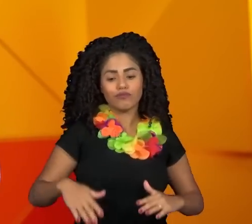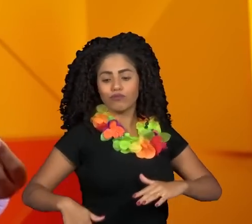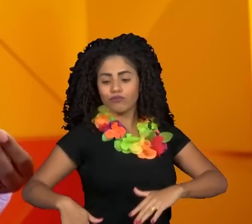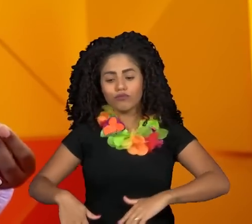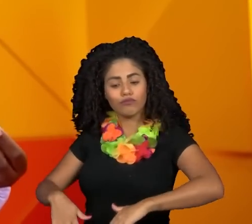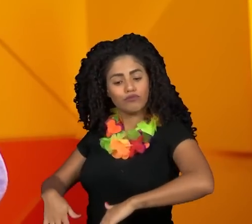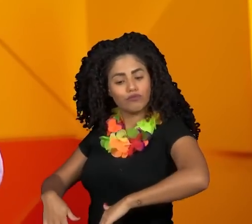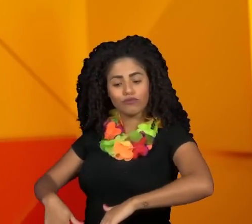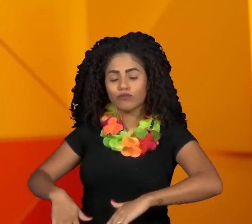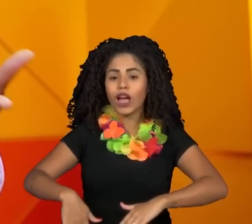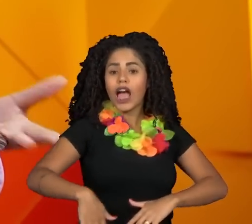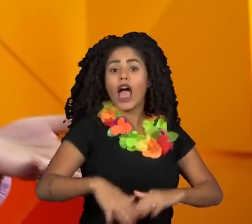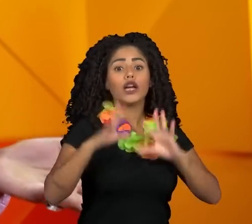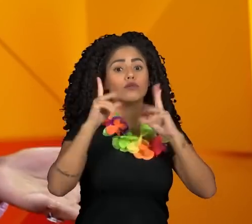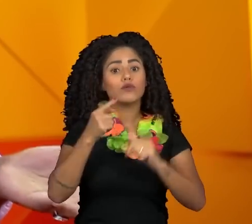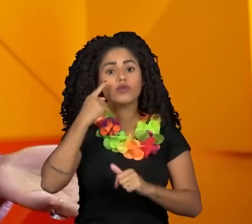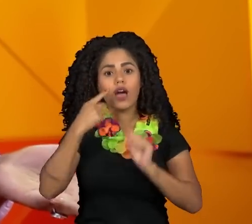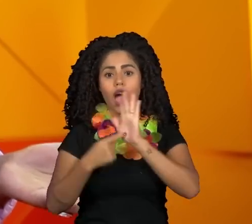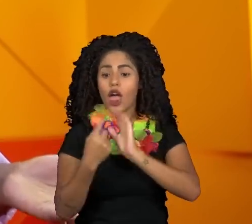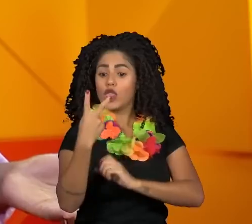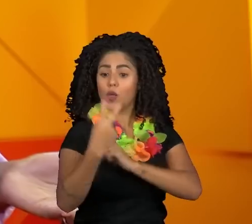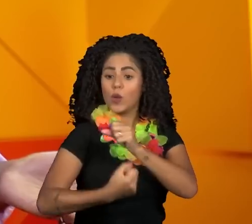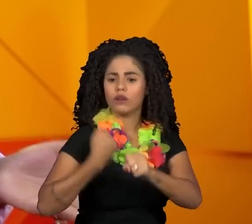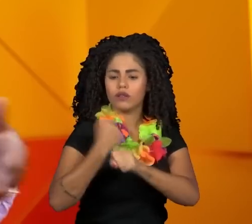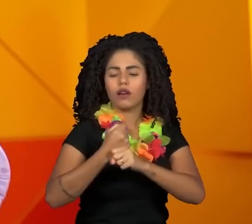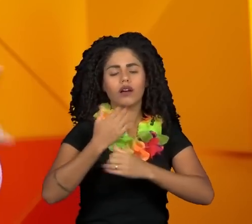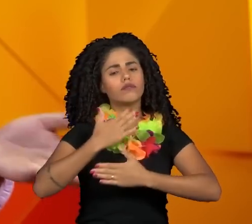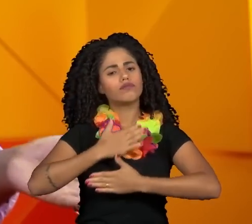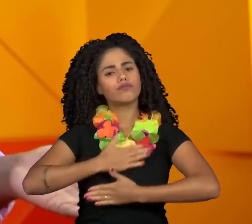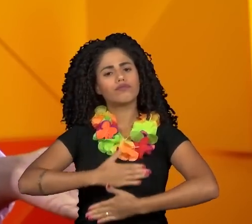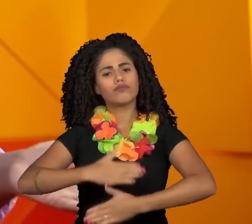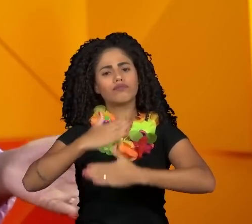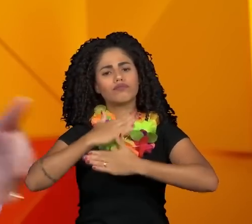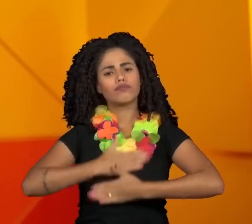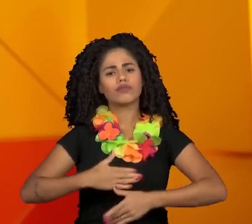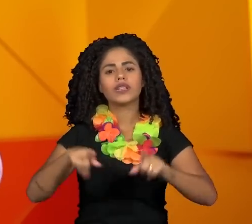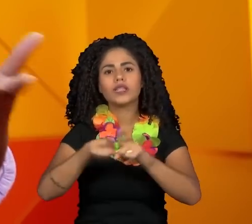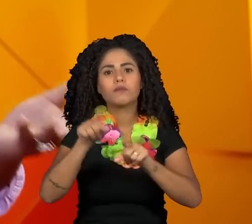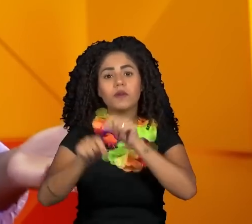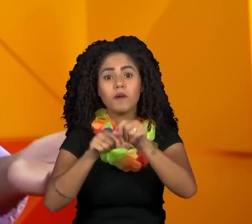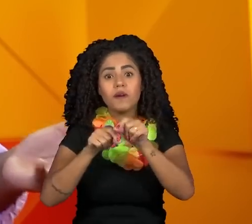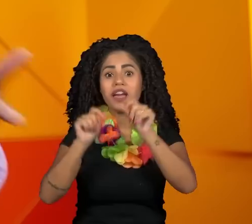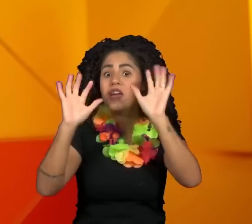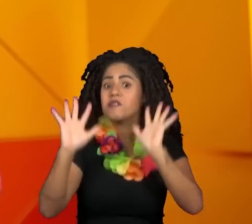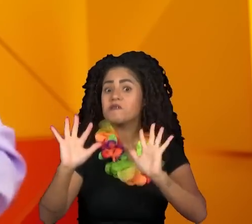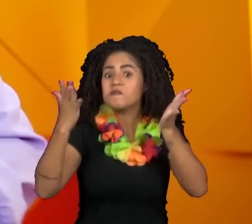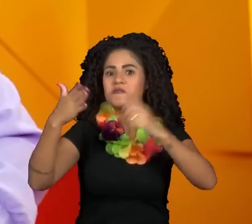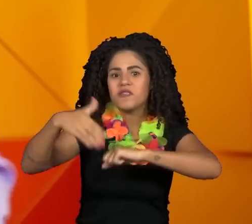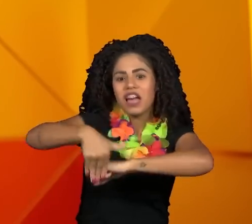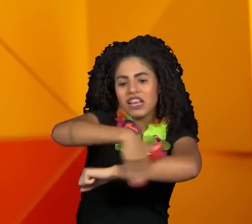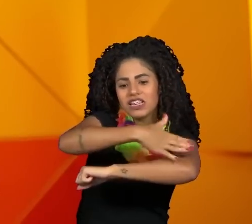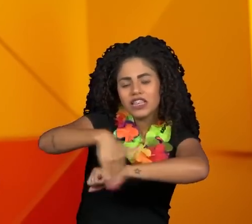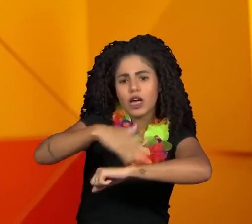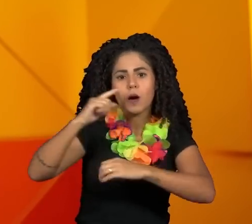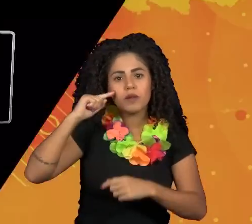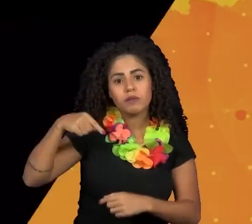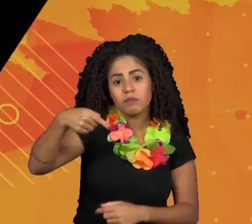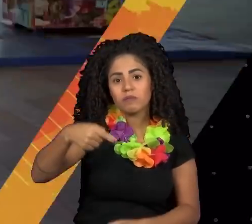tudo isso. E depois de 2 anos de calmaria, sabe o que vai ter também? Muita festa na rua nos próximos